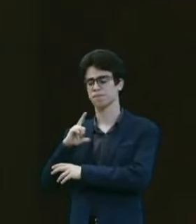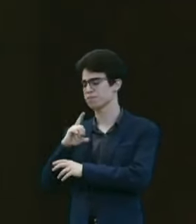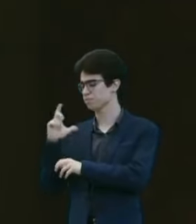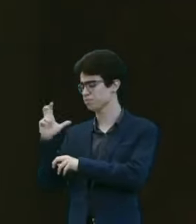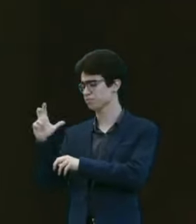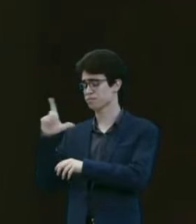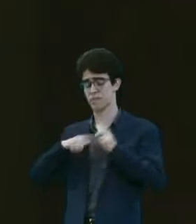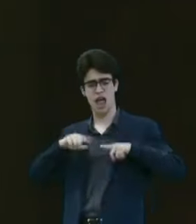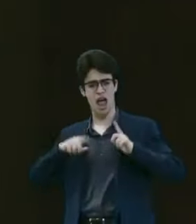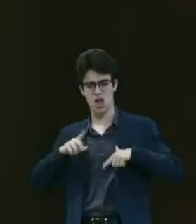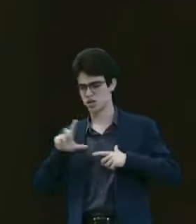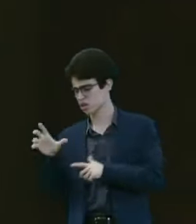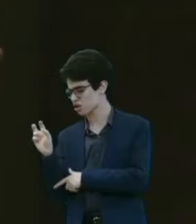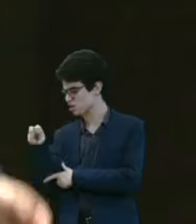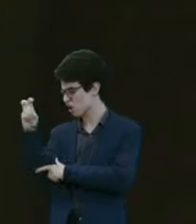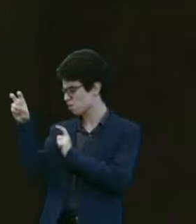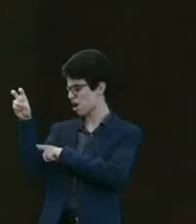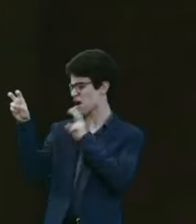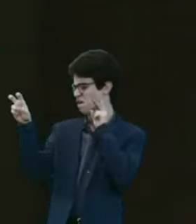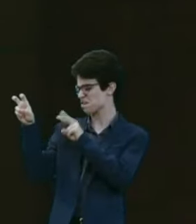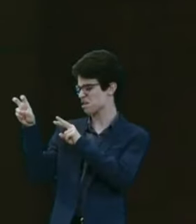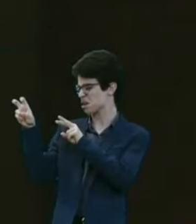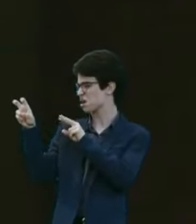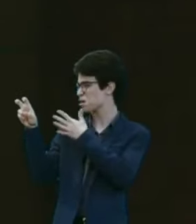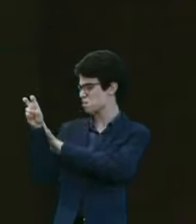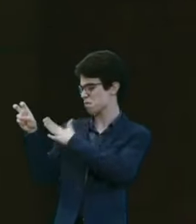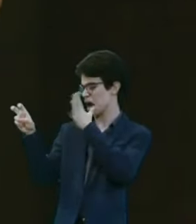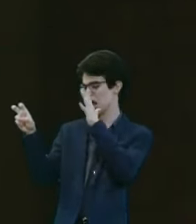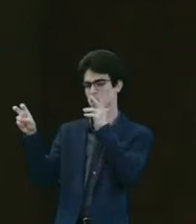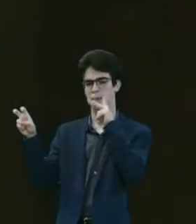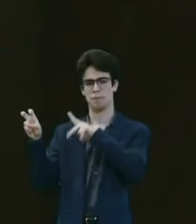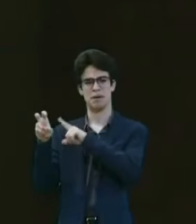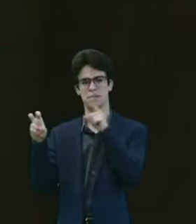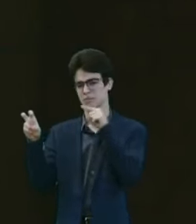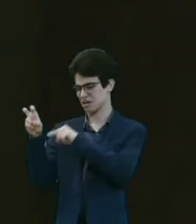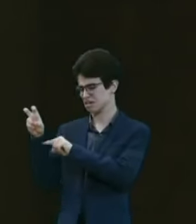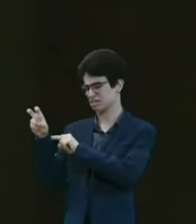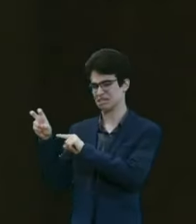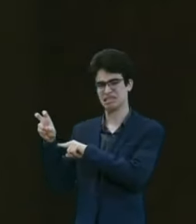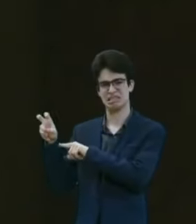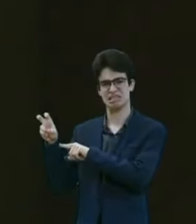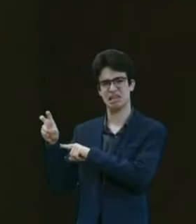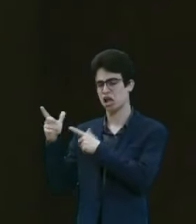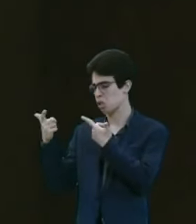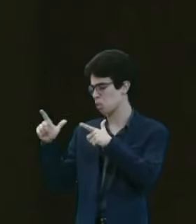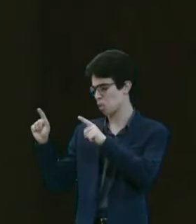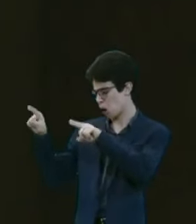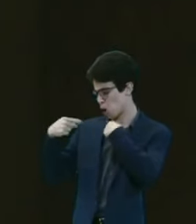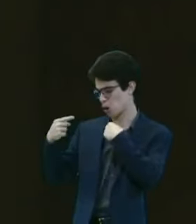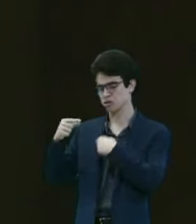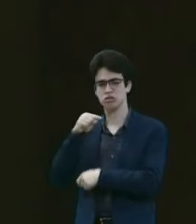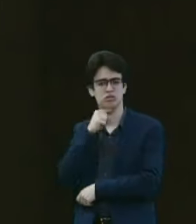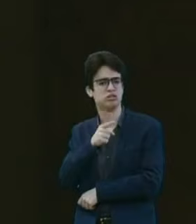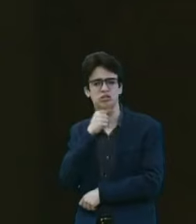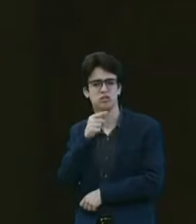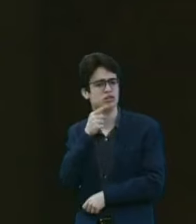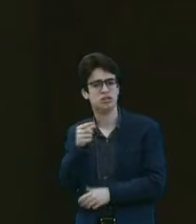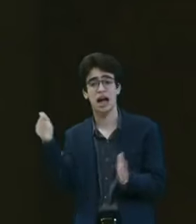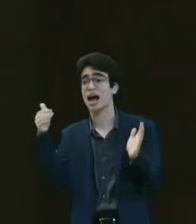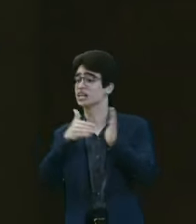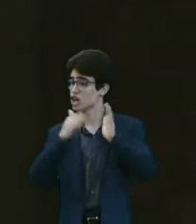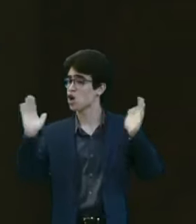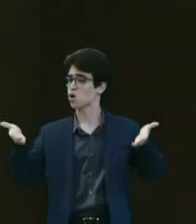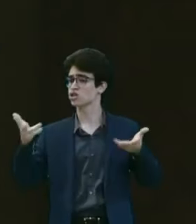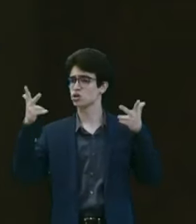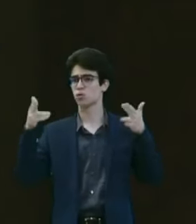no deserto, e eles olhavam para ela, e os efeitos, o veneno da cobra, não surtia efeito sobre o povo. Ainda hoje é